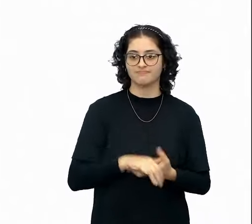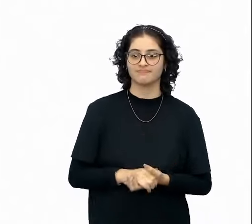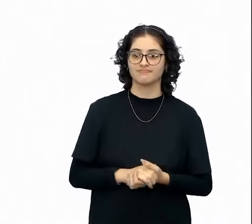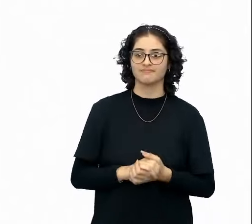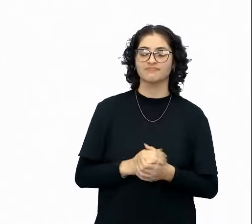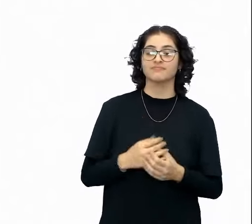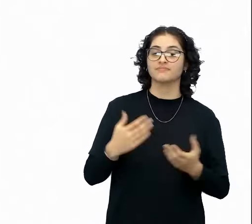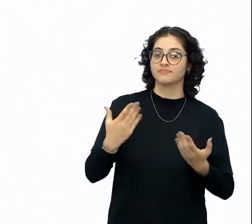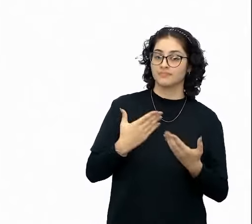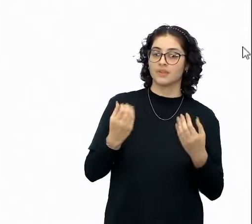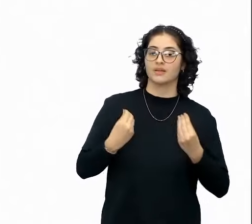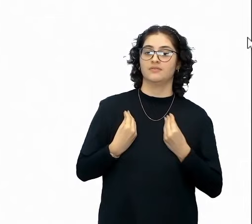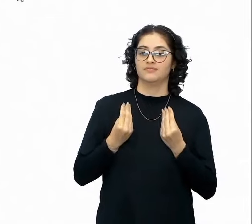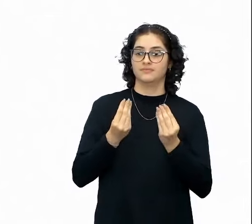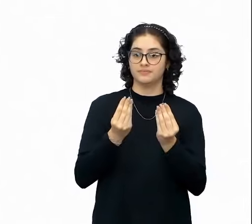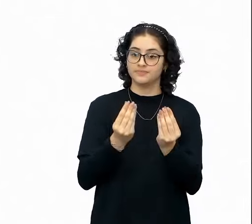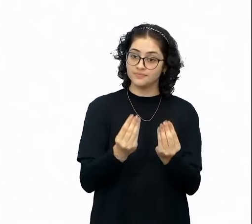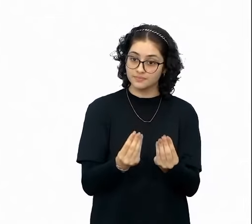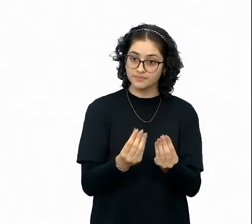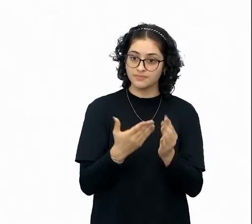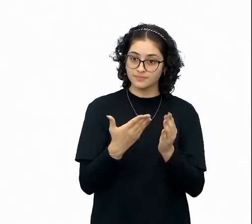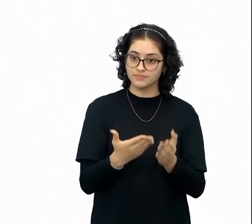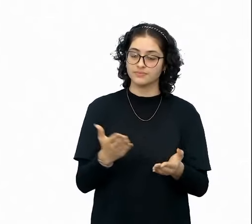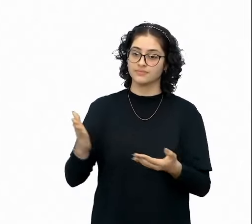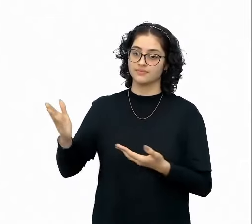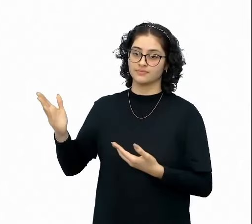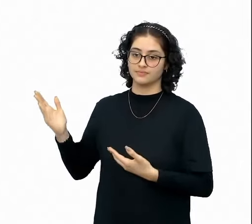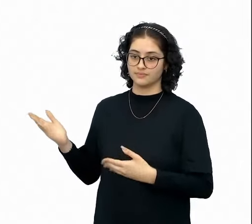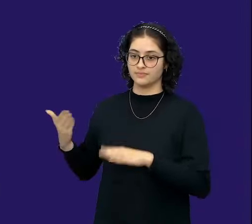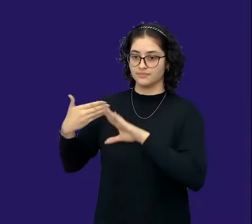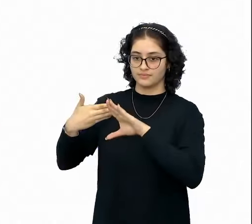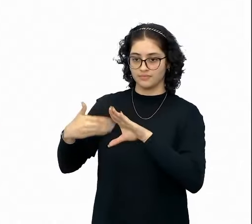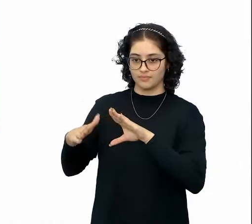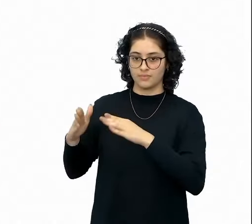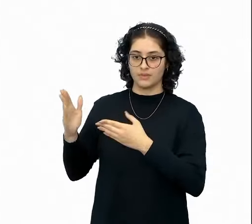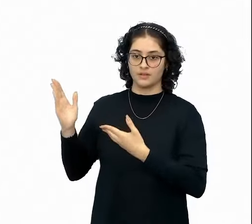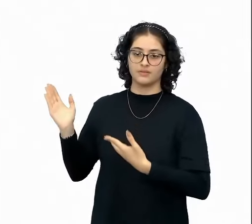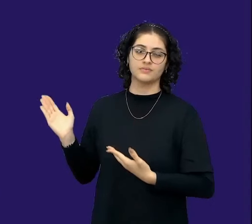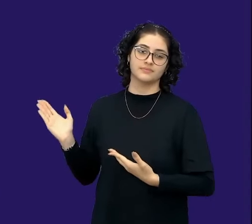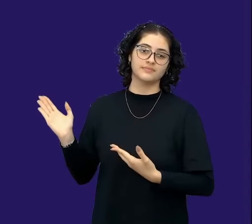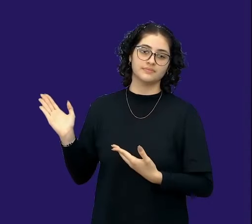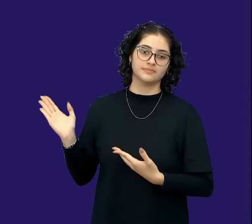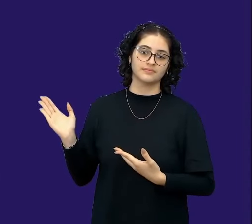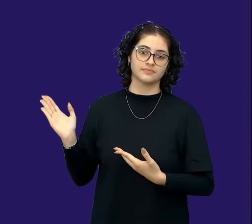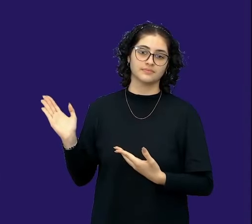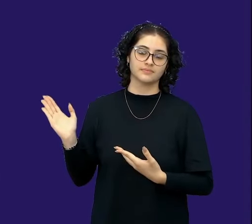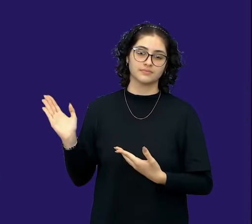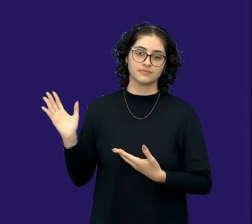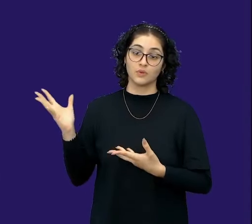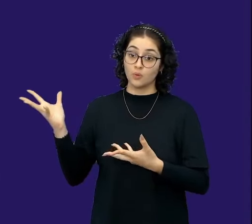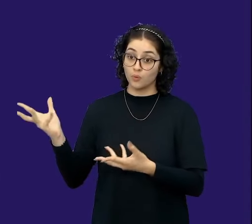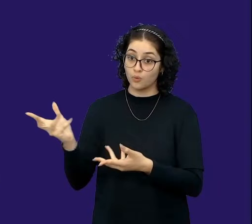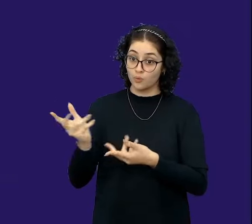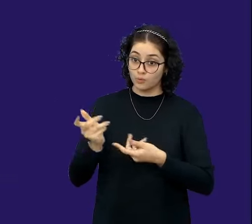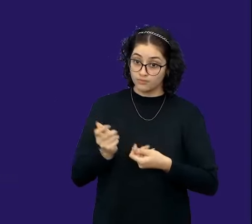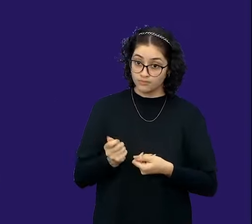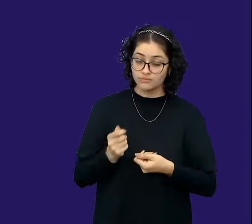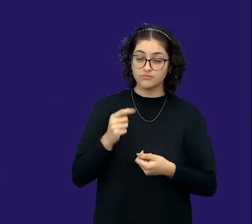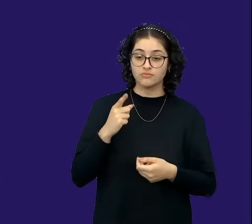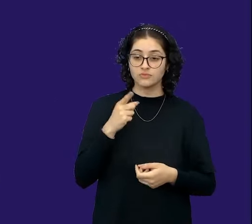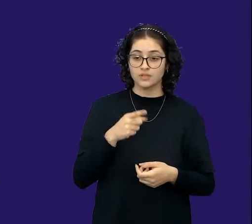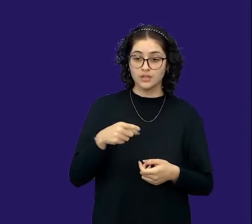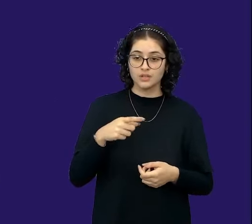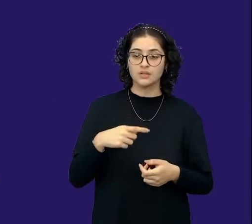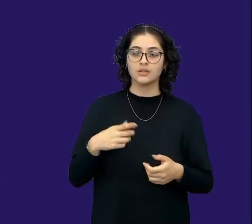Eu trago aqui para vocês agora, como, né, é o nosso praxe, convido todos vocês a buscarem